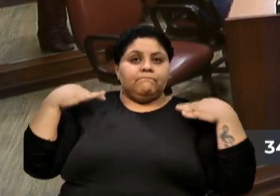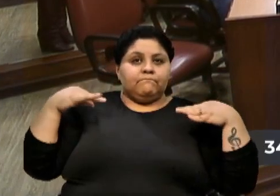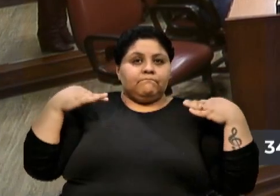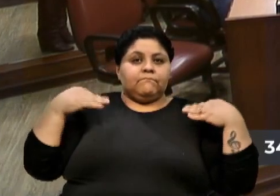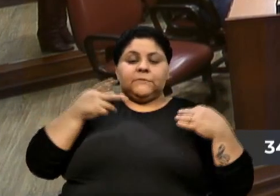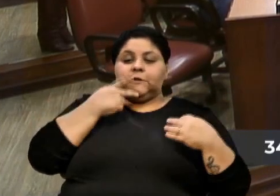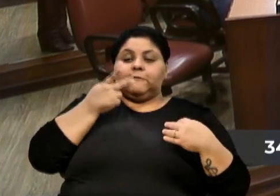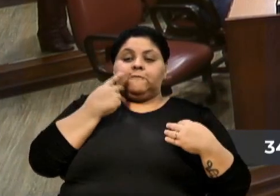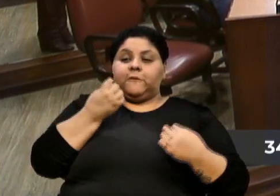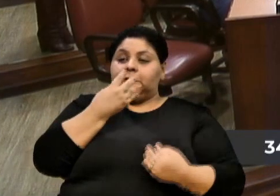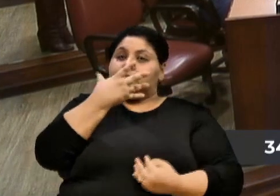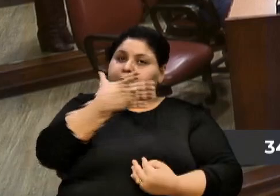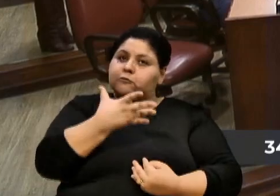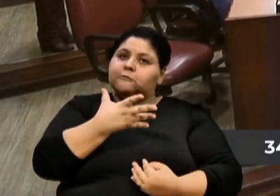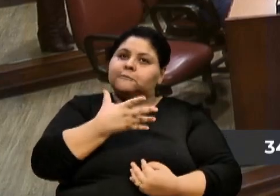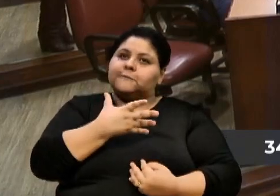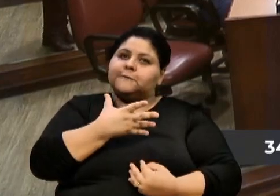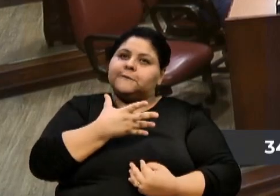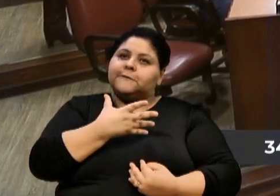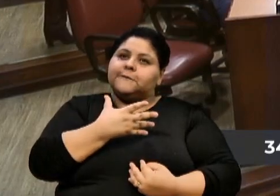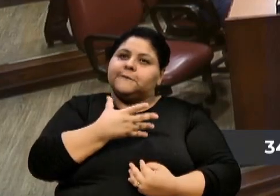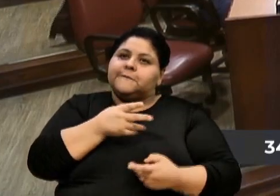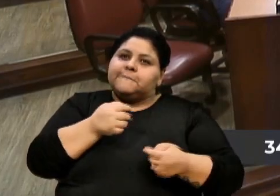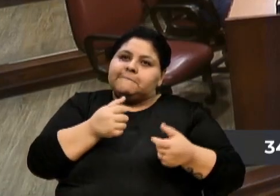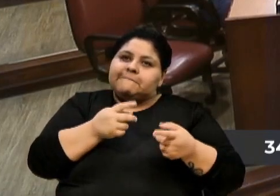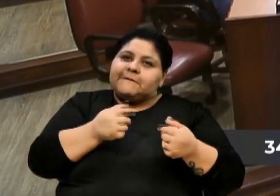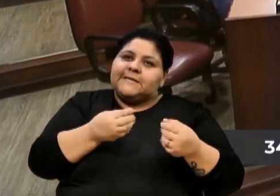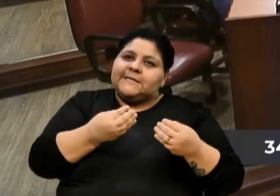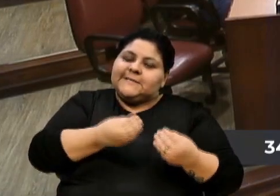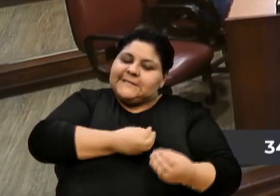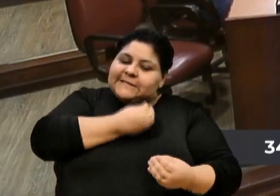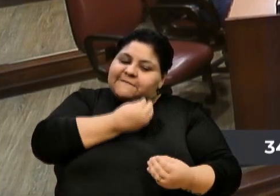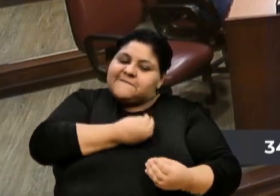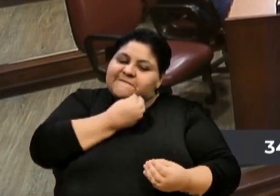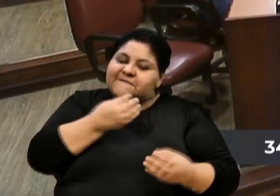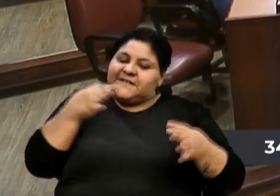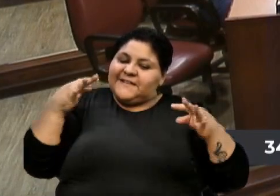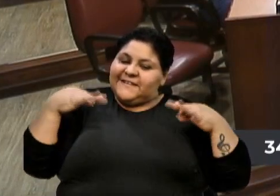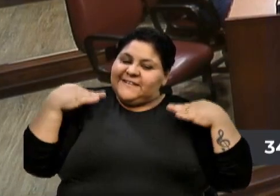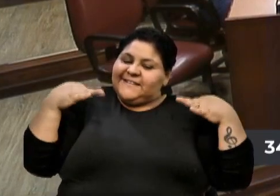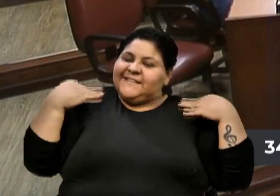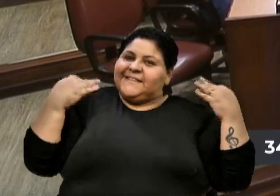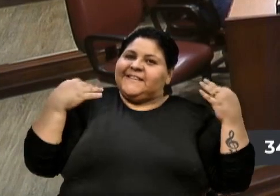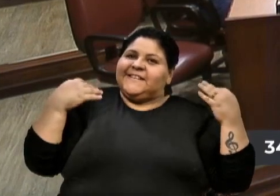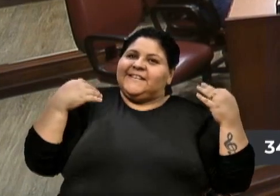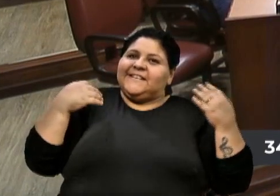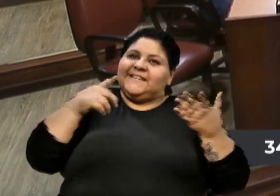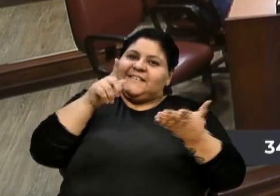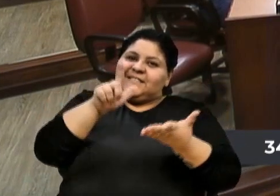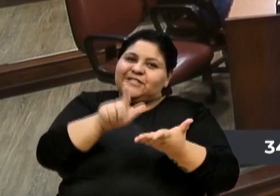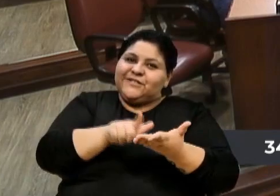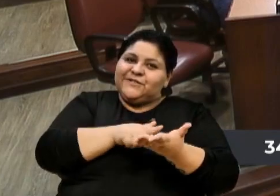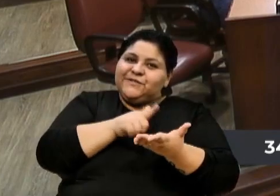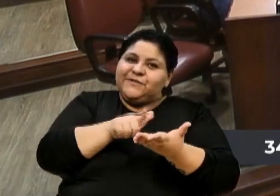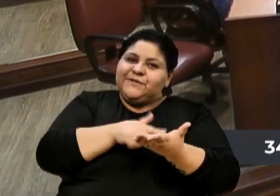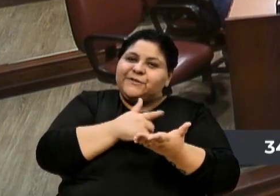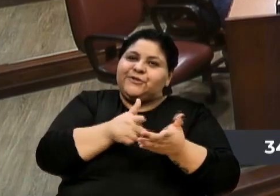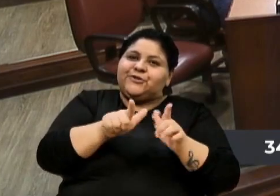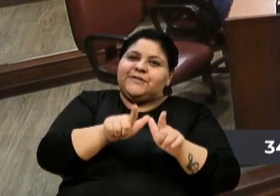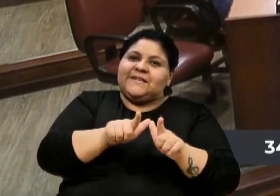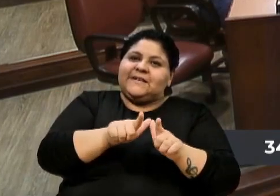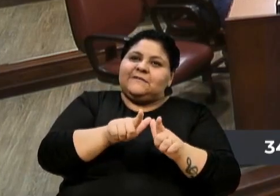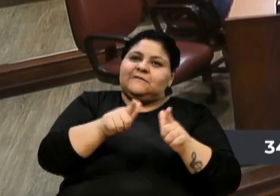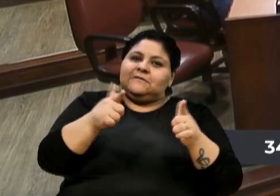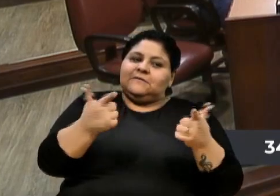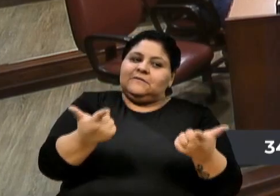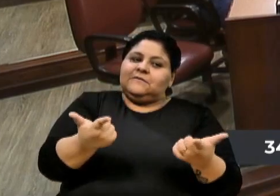linda. Parece que ele está vivendo o turismo quando está falando. E desfolhando o jornal Pioneiro hoje pela manhã, vejo